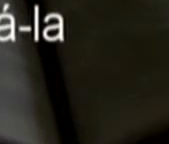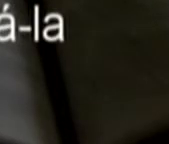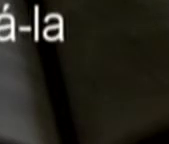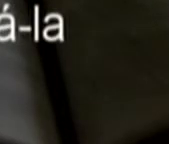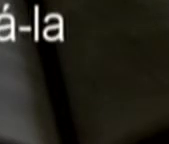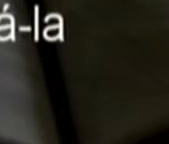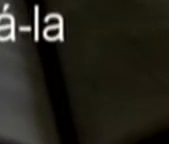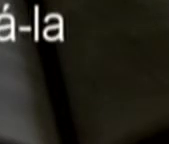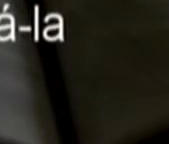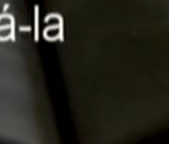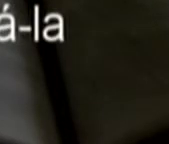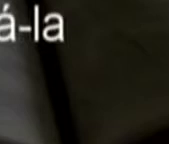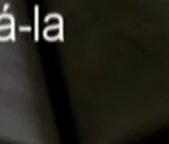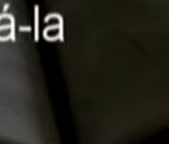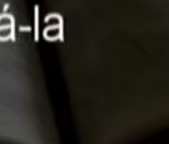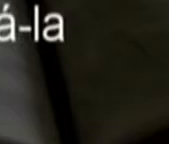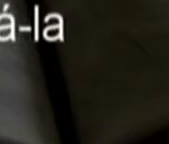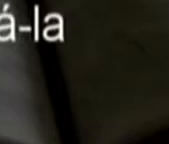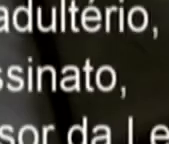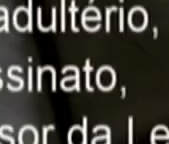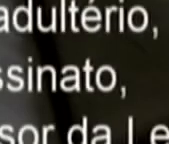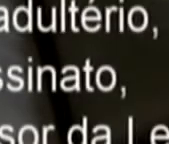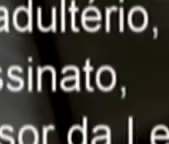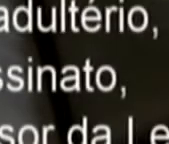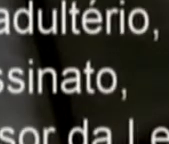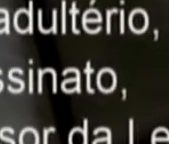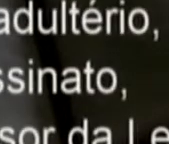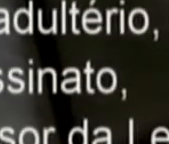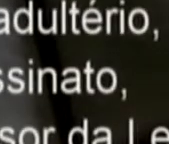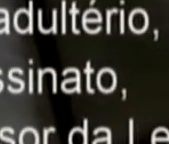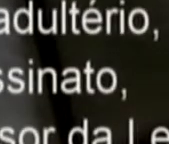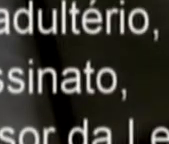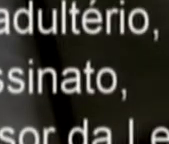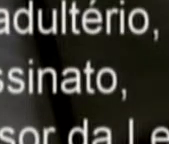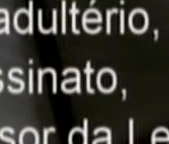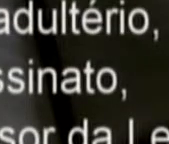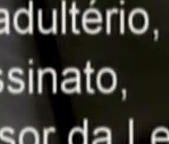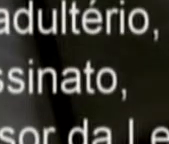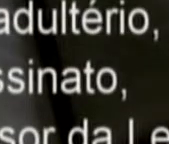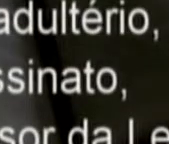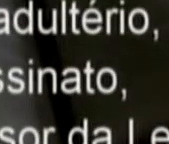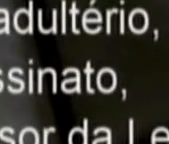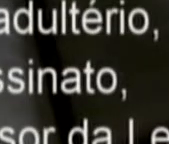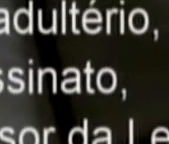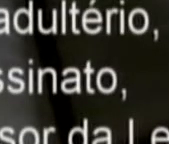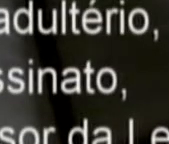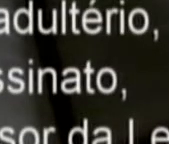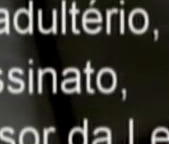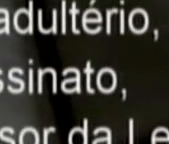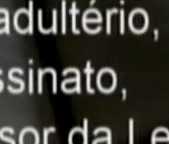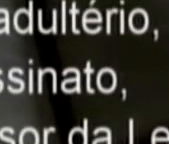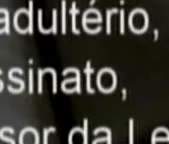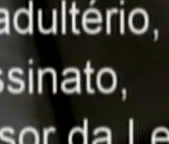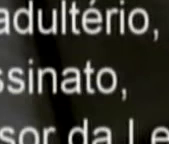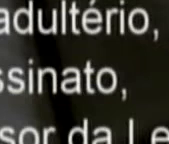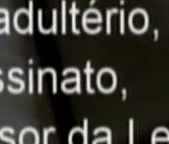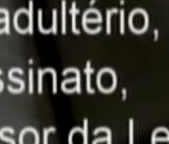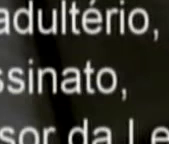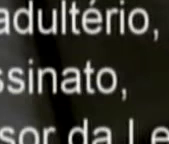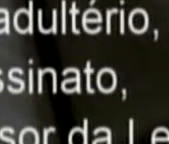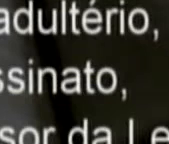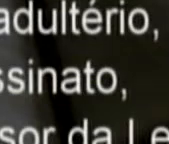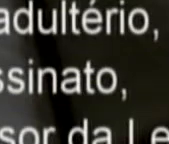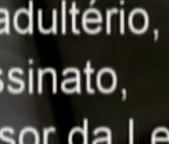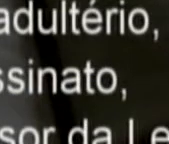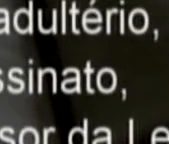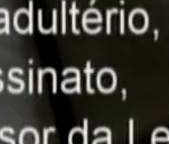um ponto, torna-se culpado de quebrá-la inteiramente. Pois aquele que disse não adulterarás, também disse não